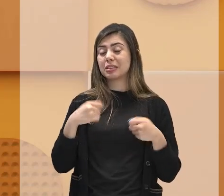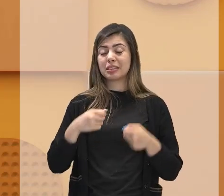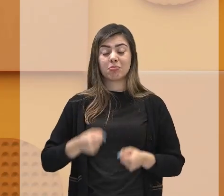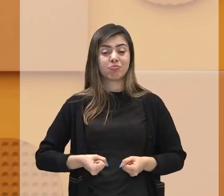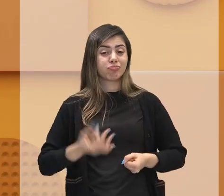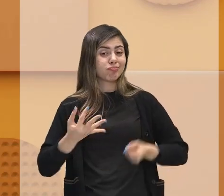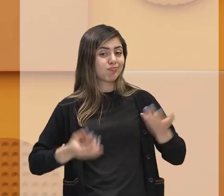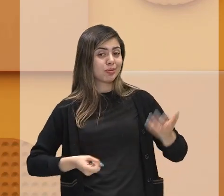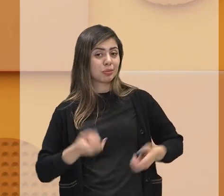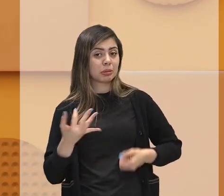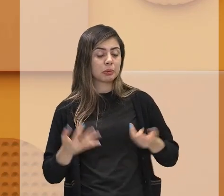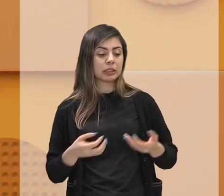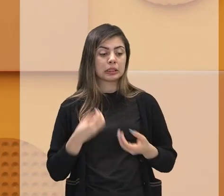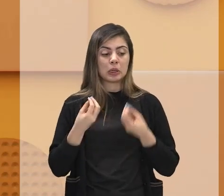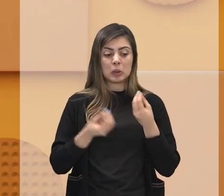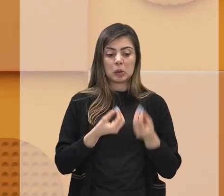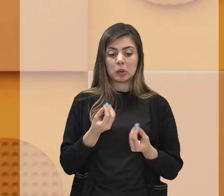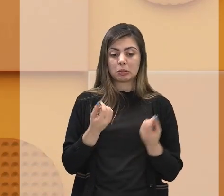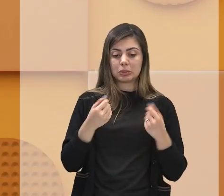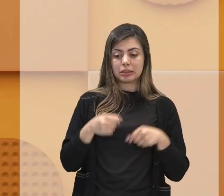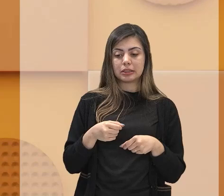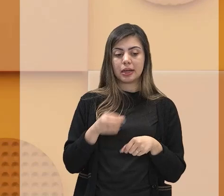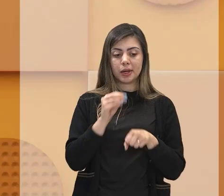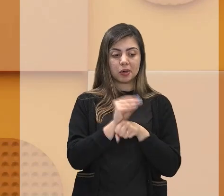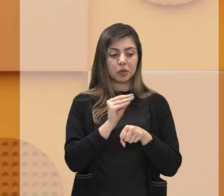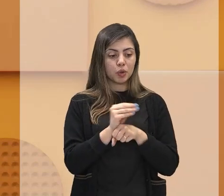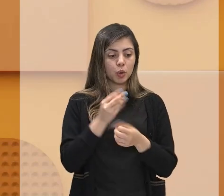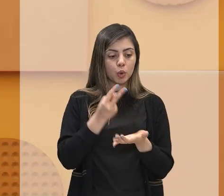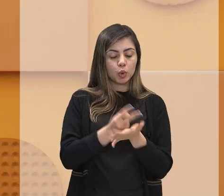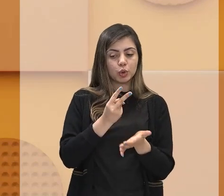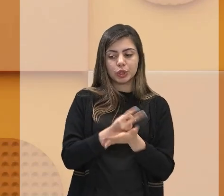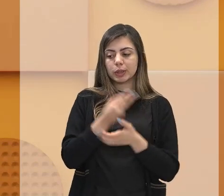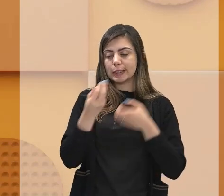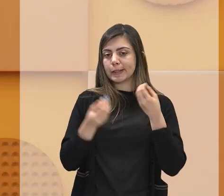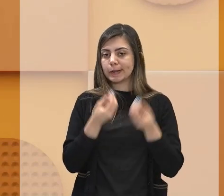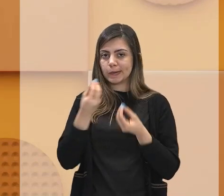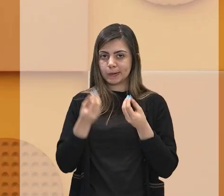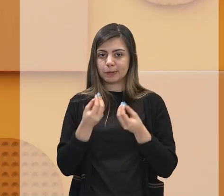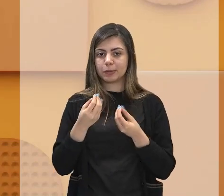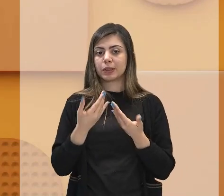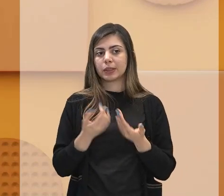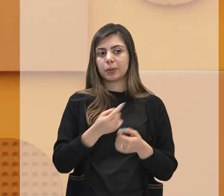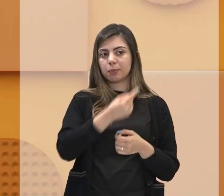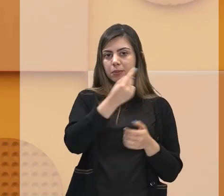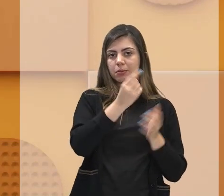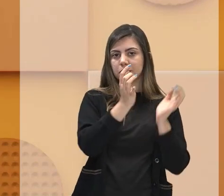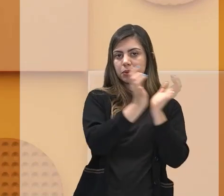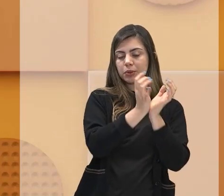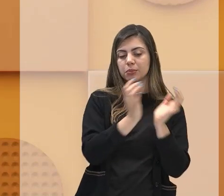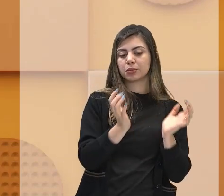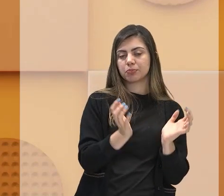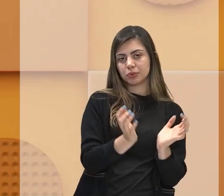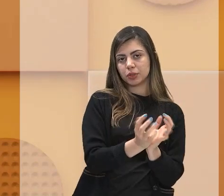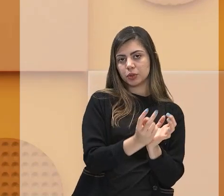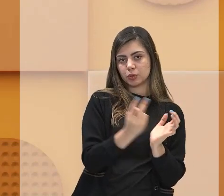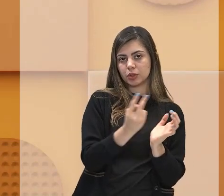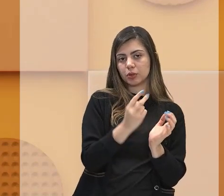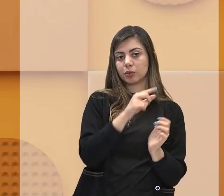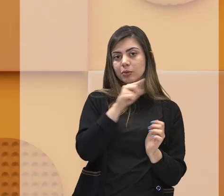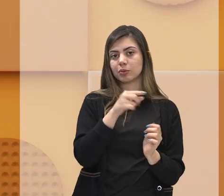e para tentar manter isso aí dessa mesma forma, primeiro e segundo estado decidiram então ali